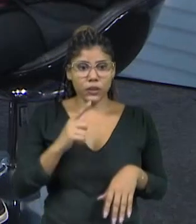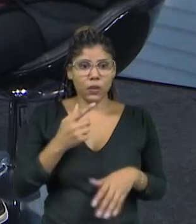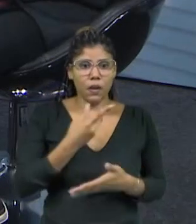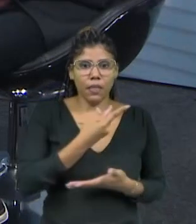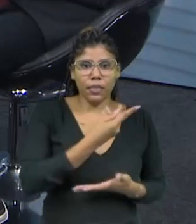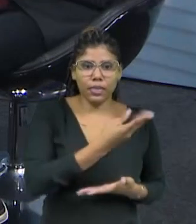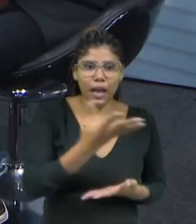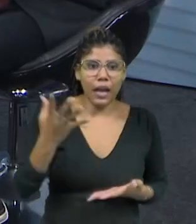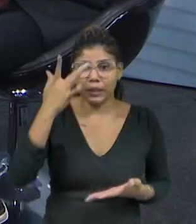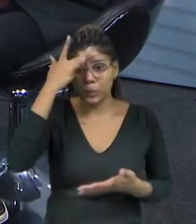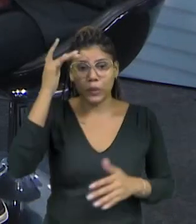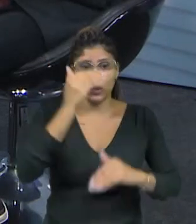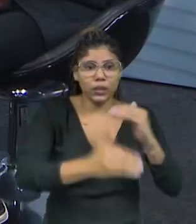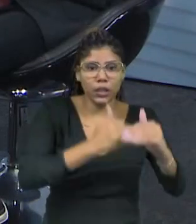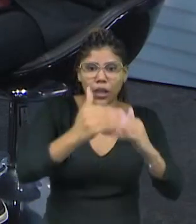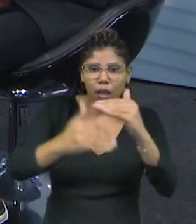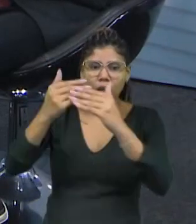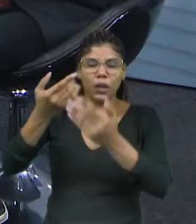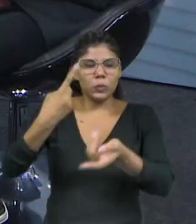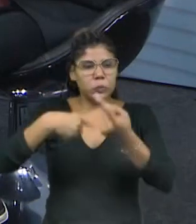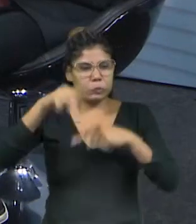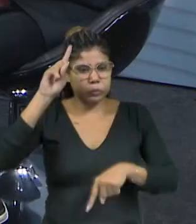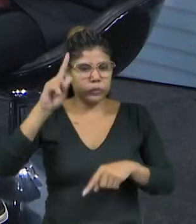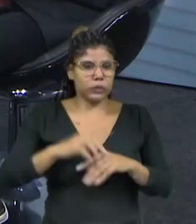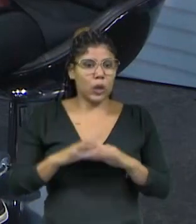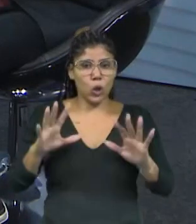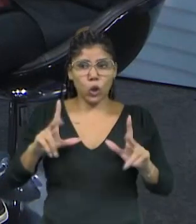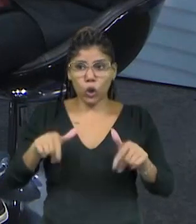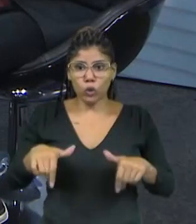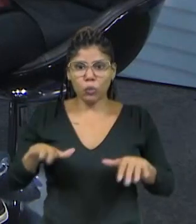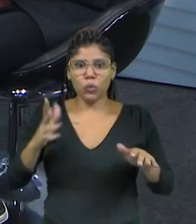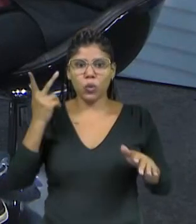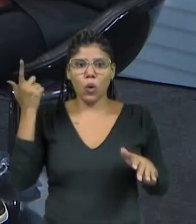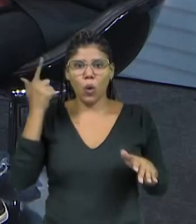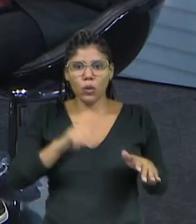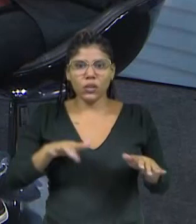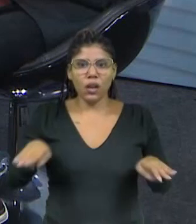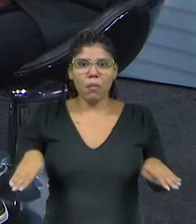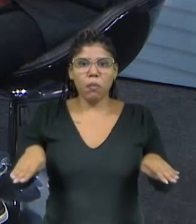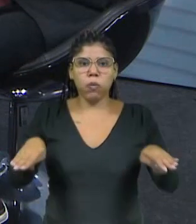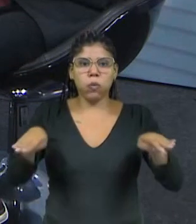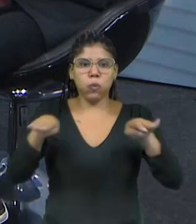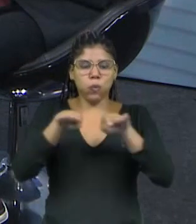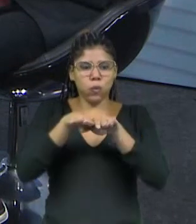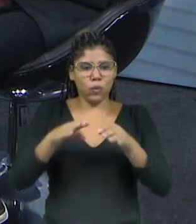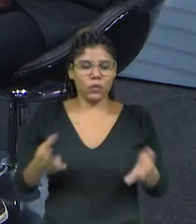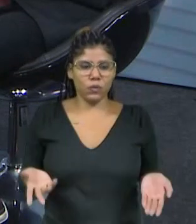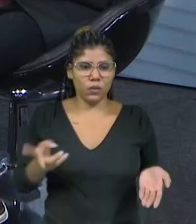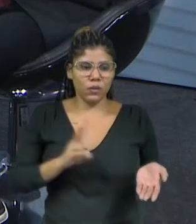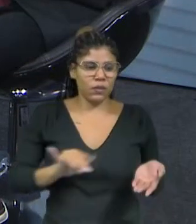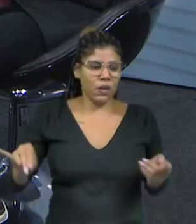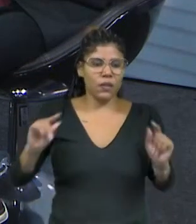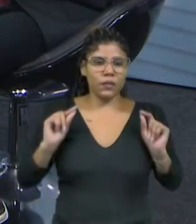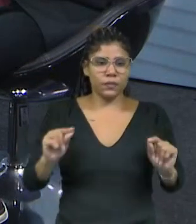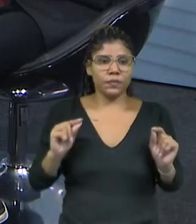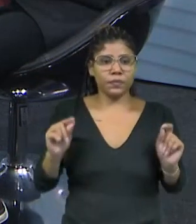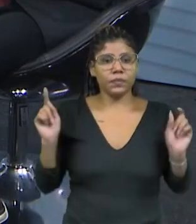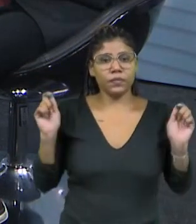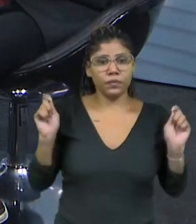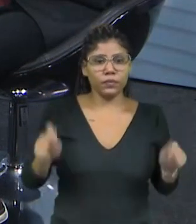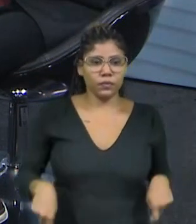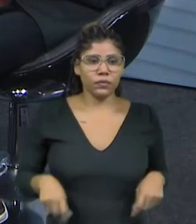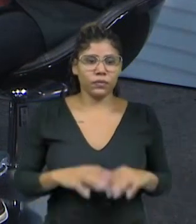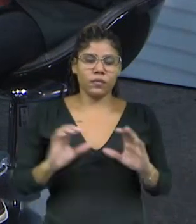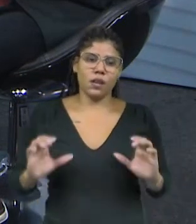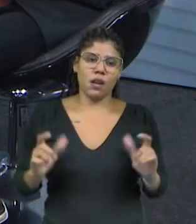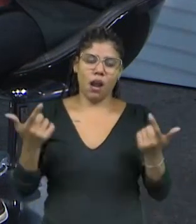é produtividade, né? Aí é a inovação, é o empreendedorismo, certo? Que vai fazer com isso aí. E,